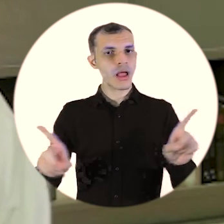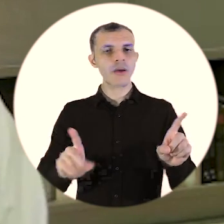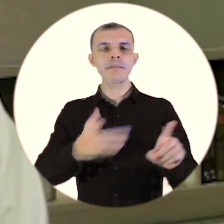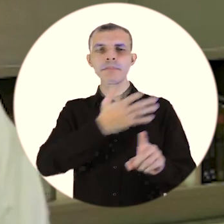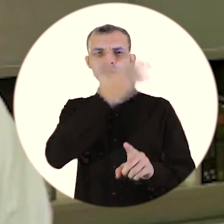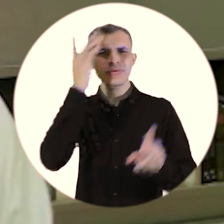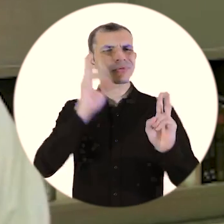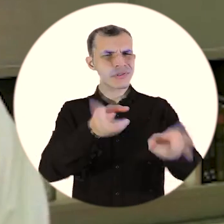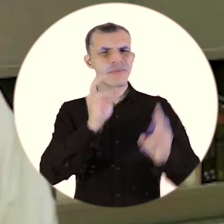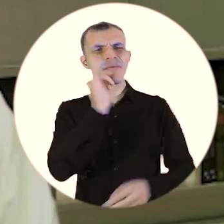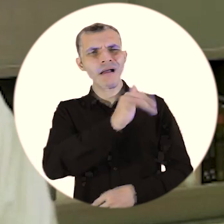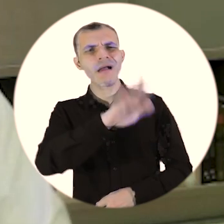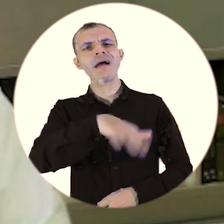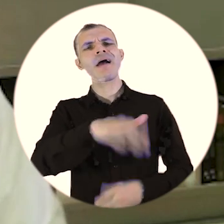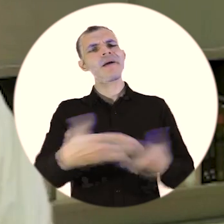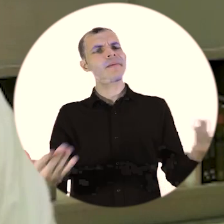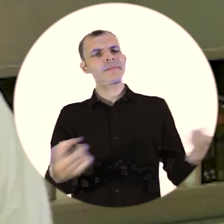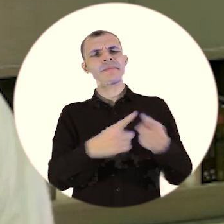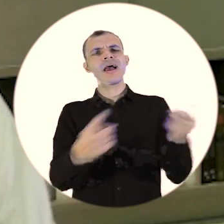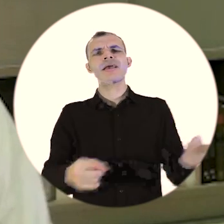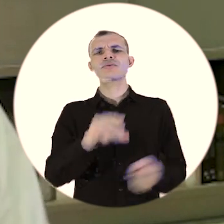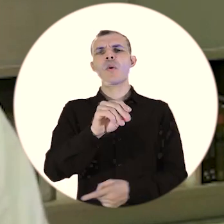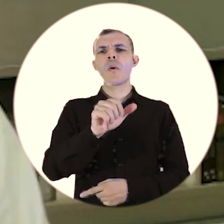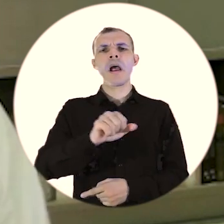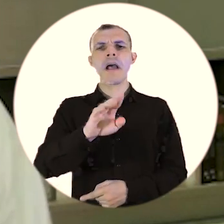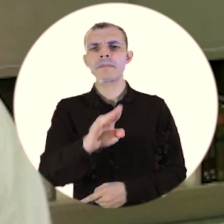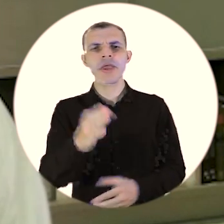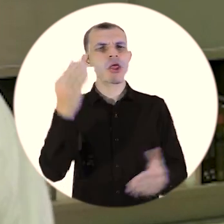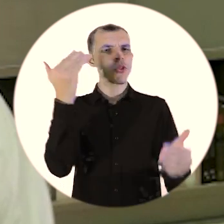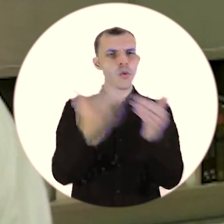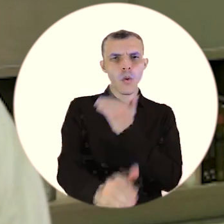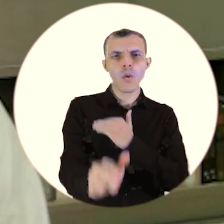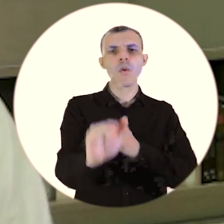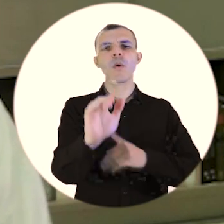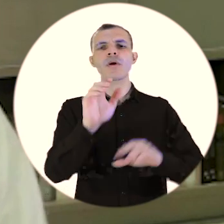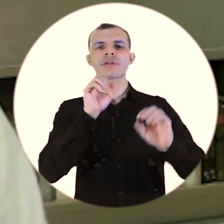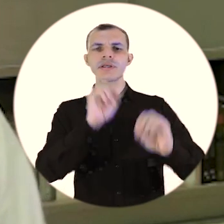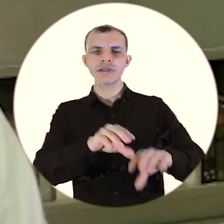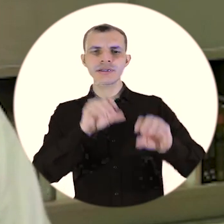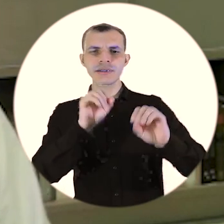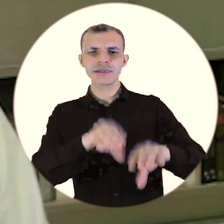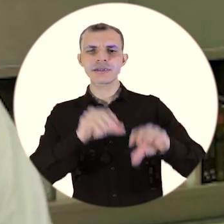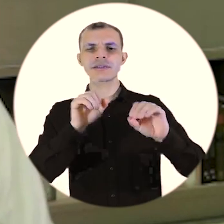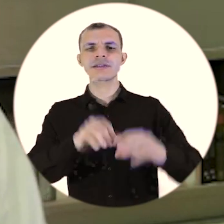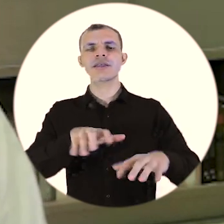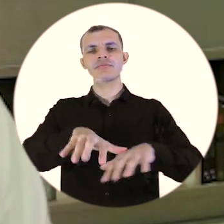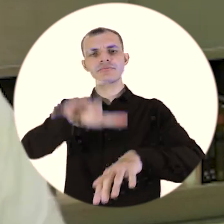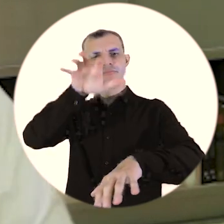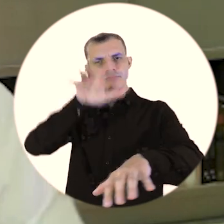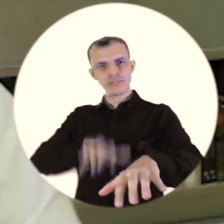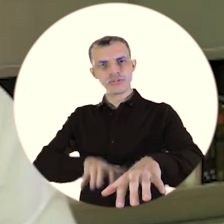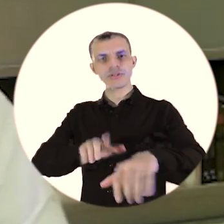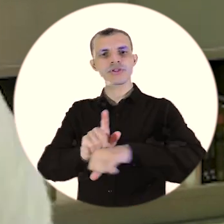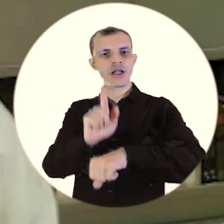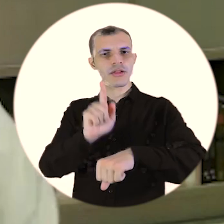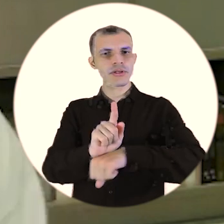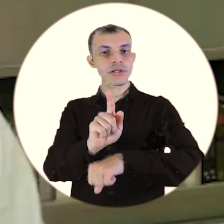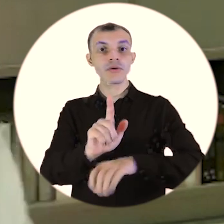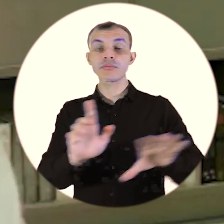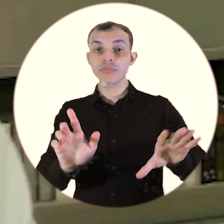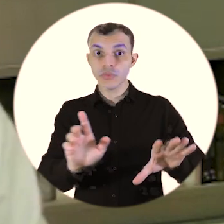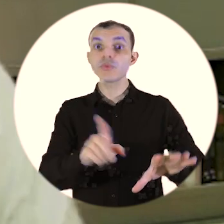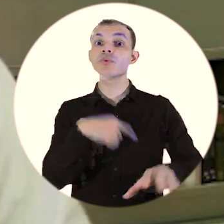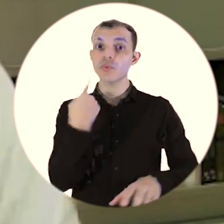importante, porque o pessoal fica o tempo inteiro, mas a OAB é contra o ensino à distância de graduação. Nós